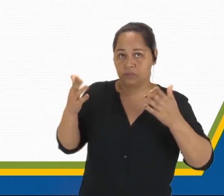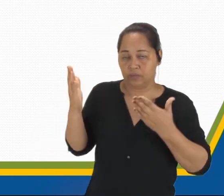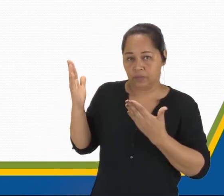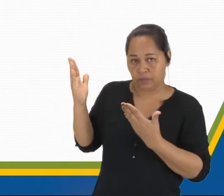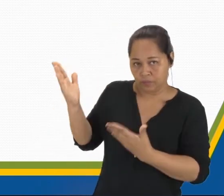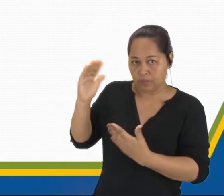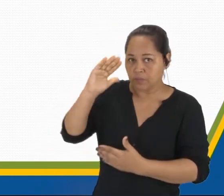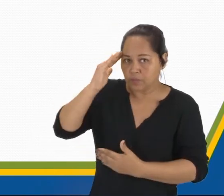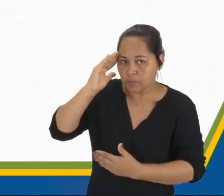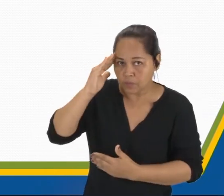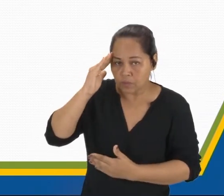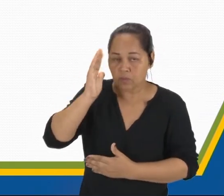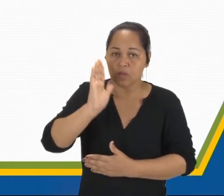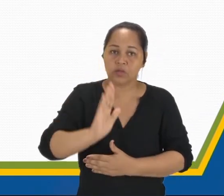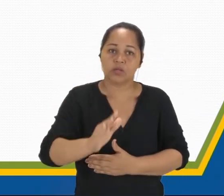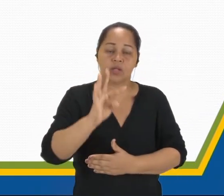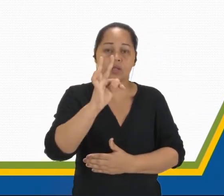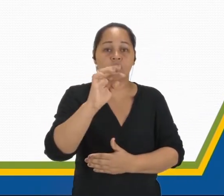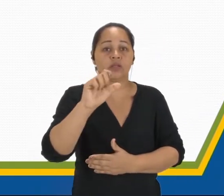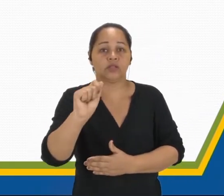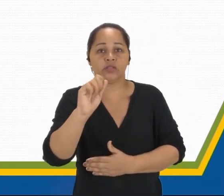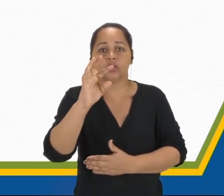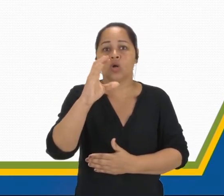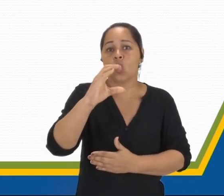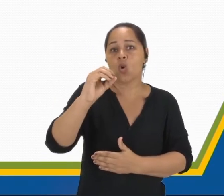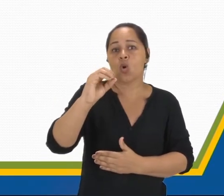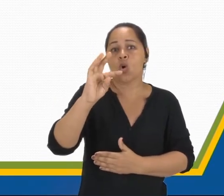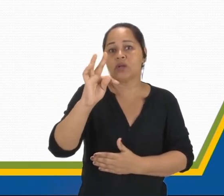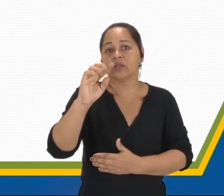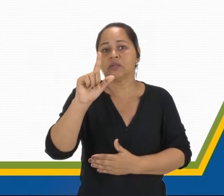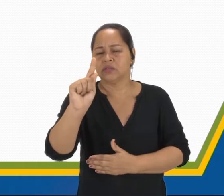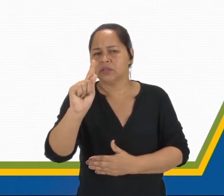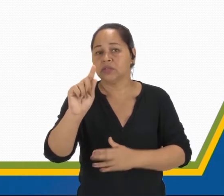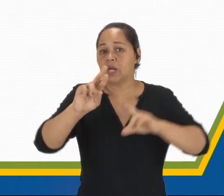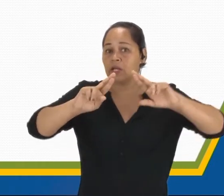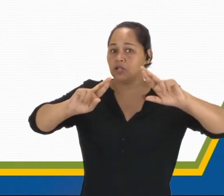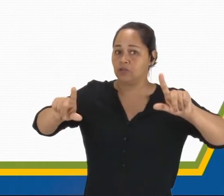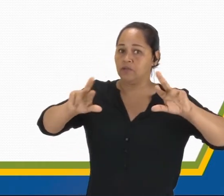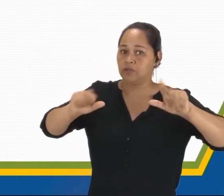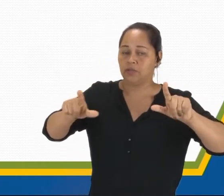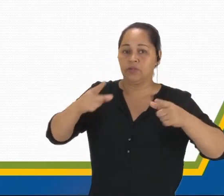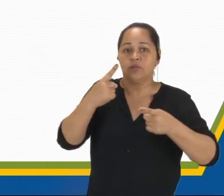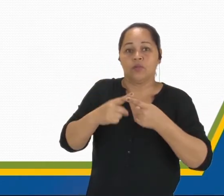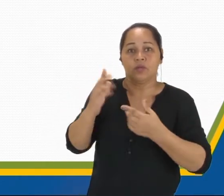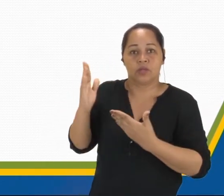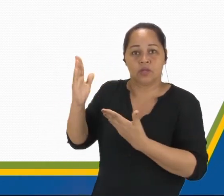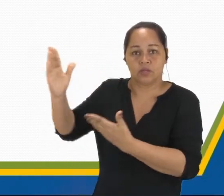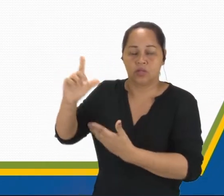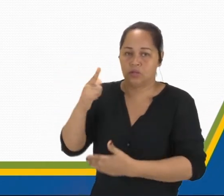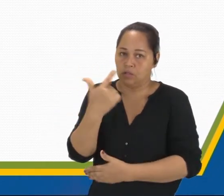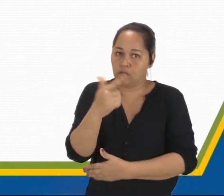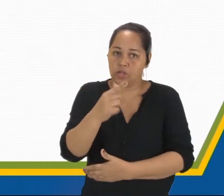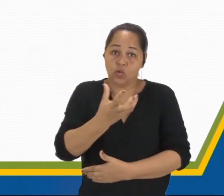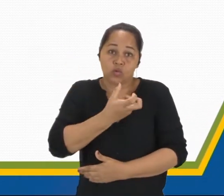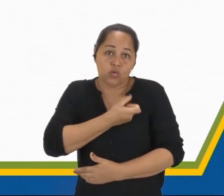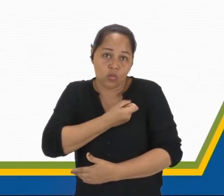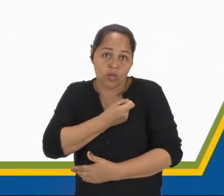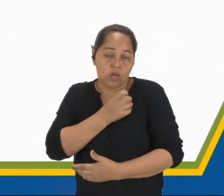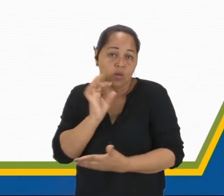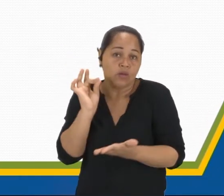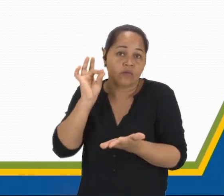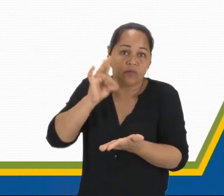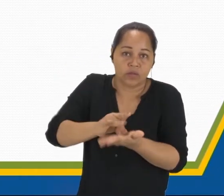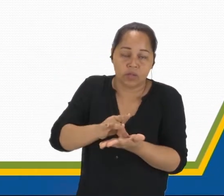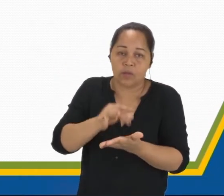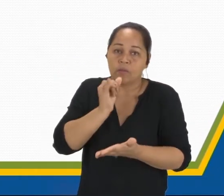de cosseno e seno, ó. Aqui todos os valores são definidos para o eixo x, vai ter imagens que vai variar de 1 a menos 1,